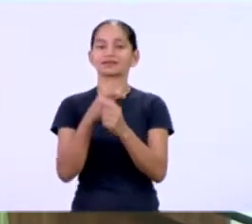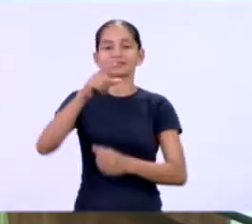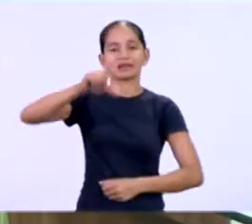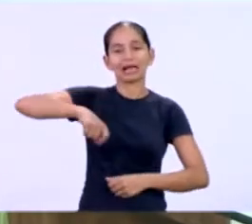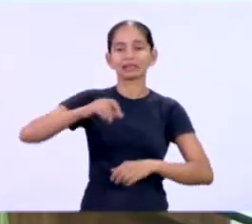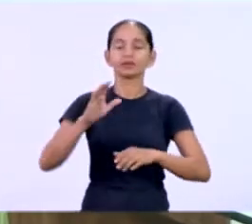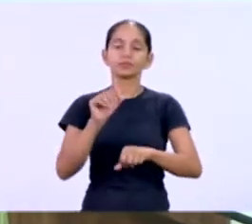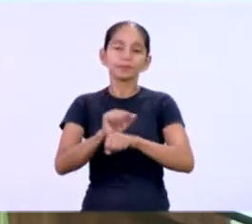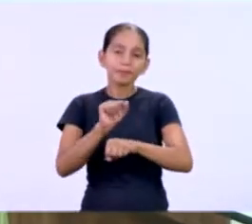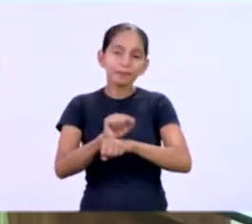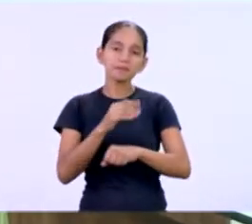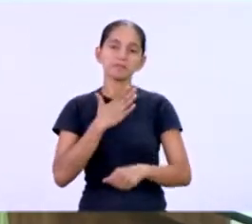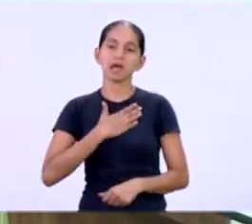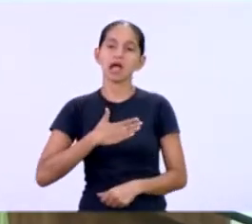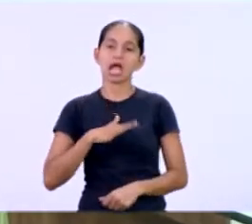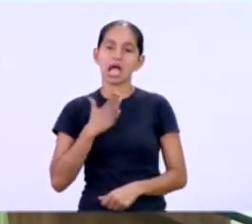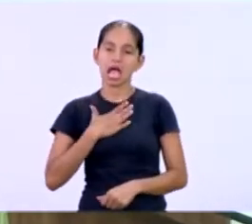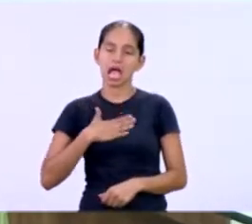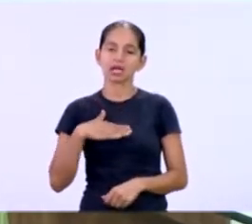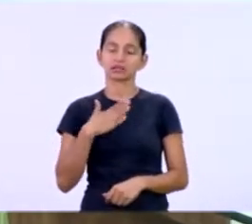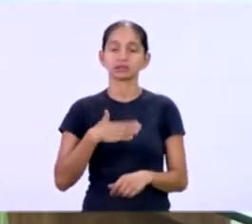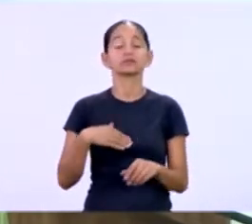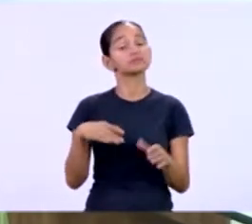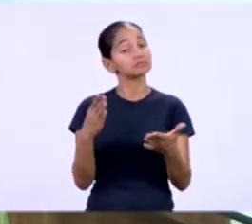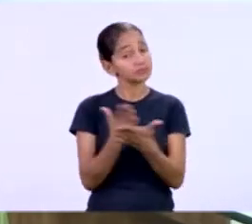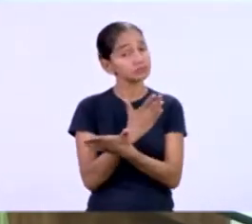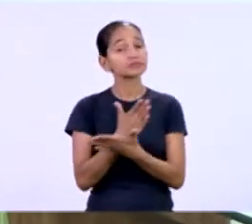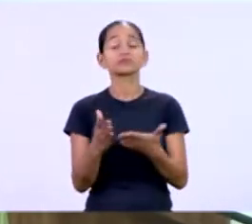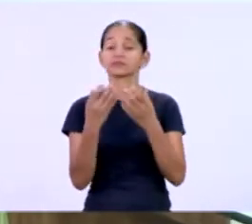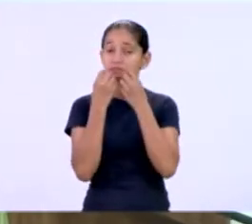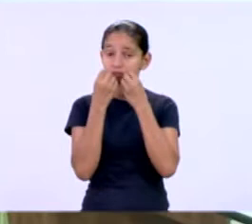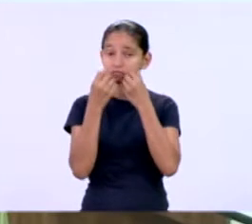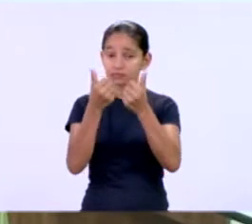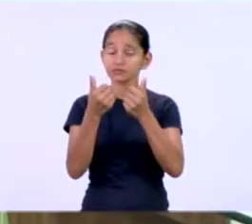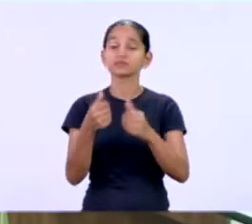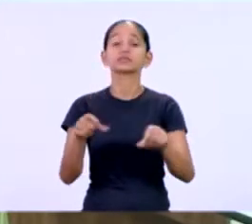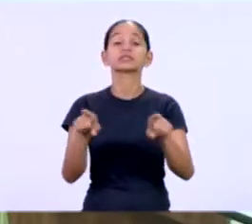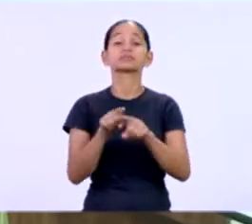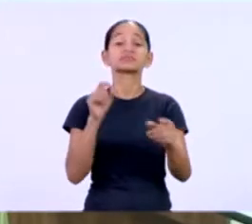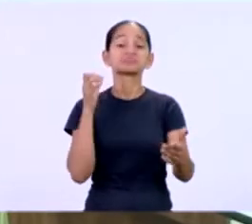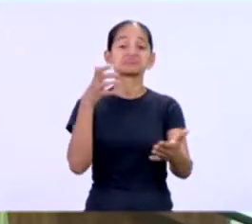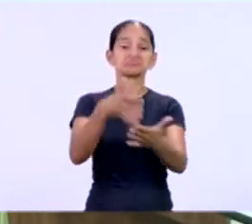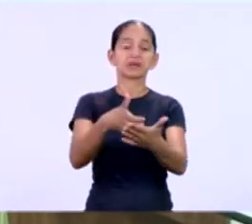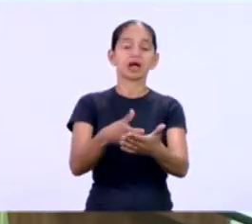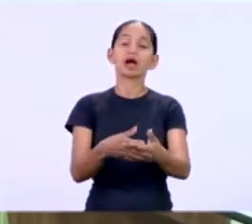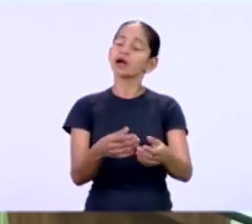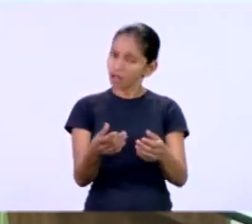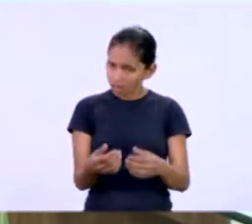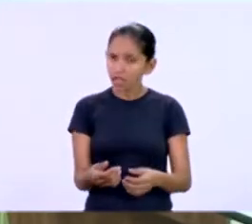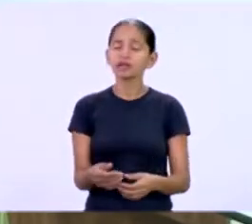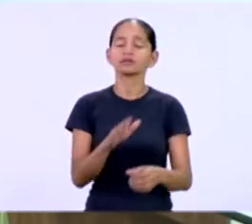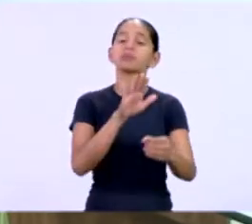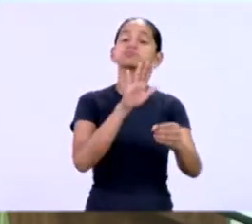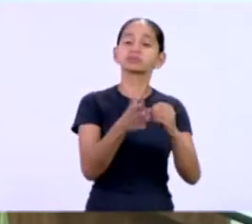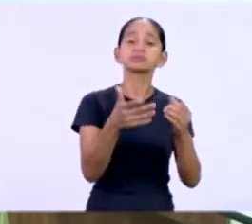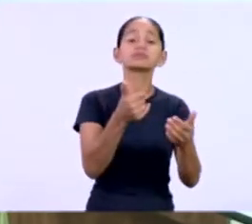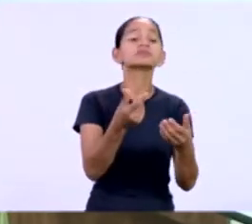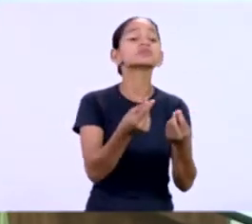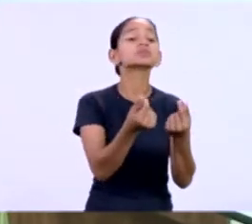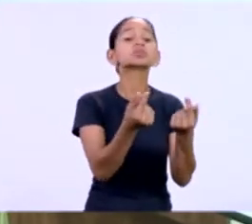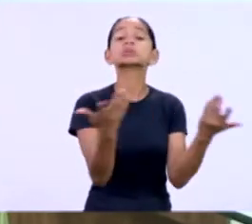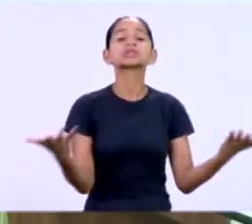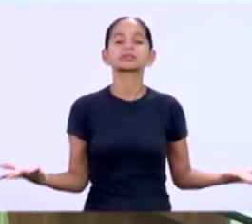de crédito, né? Dicas muito valiosas aí que nos foram passados. Vai comprar à vista, pede um desconto, né?